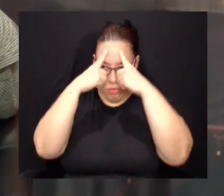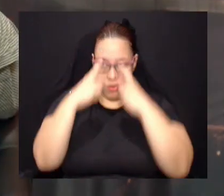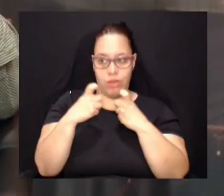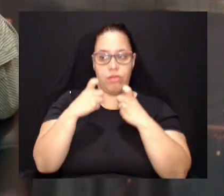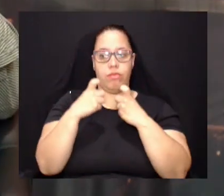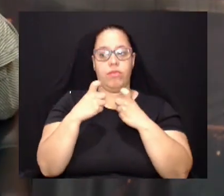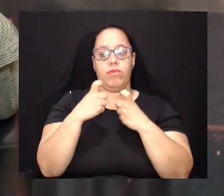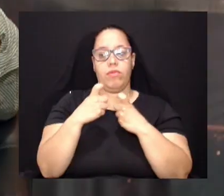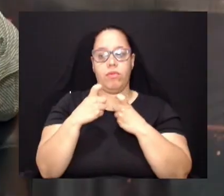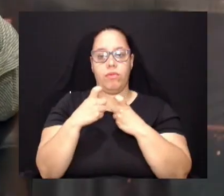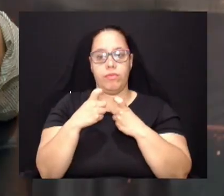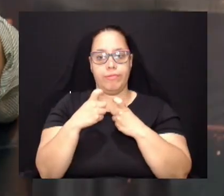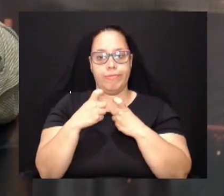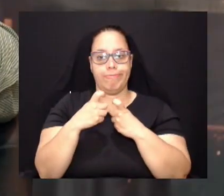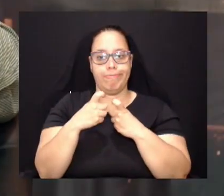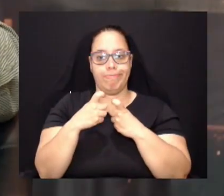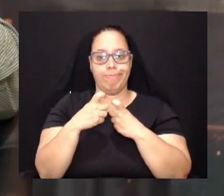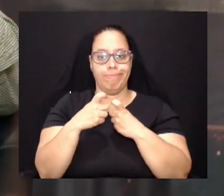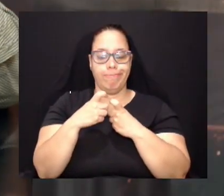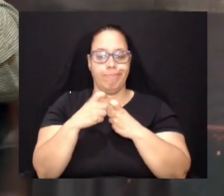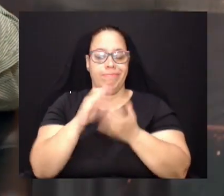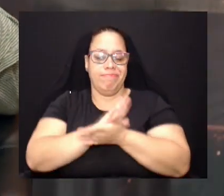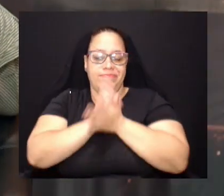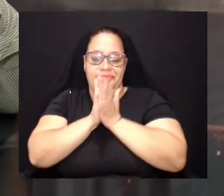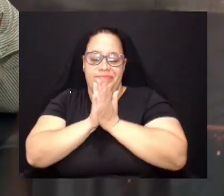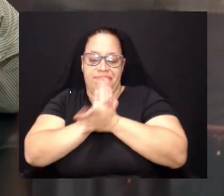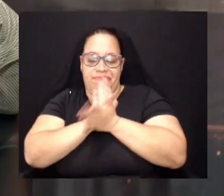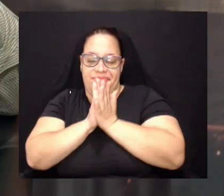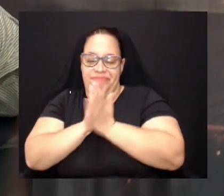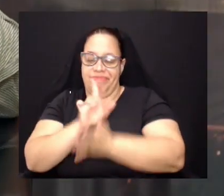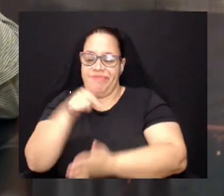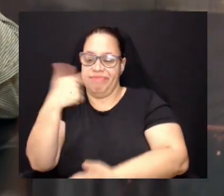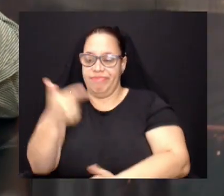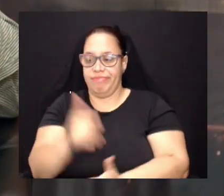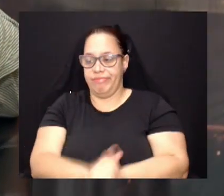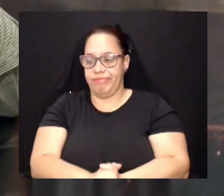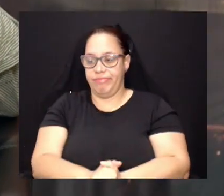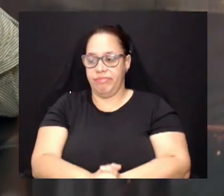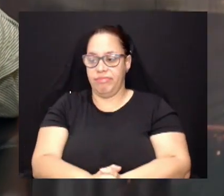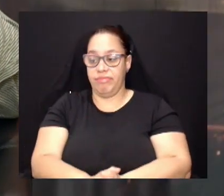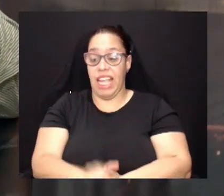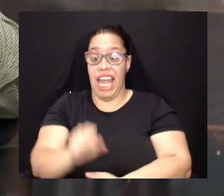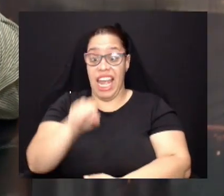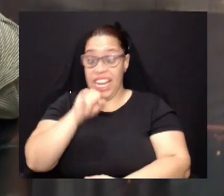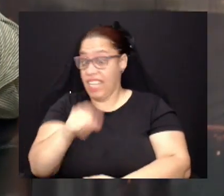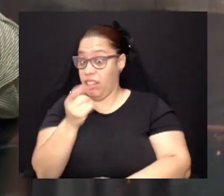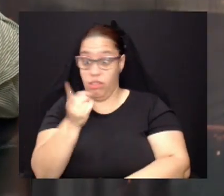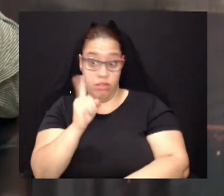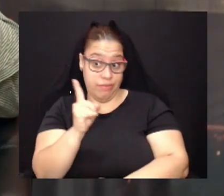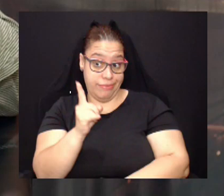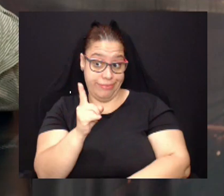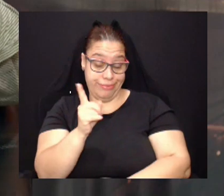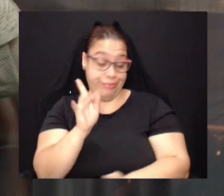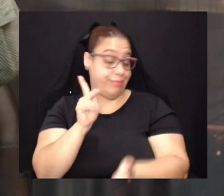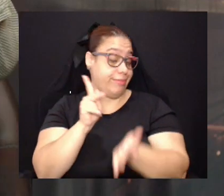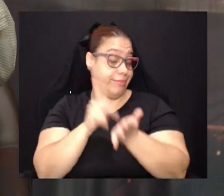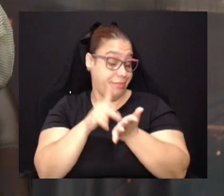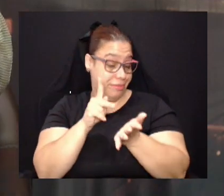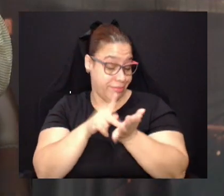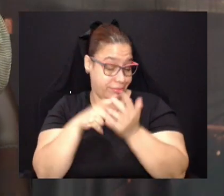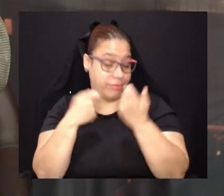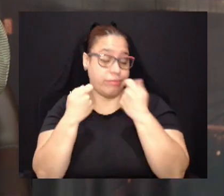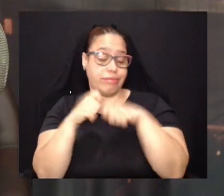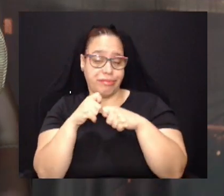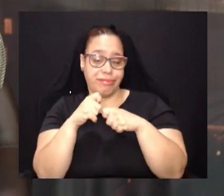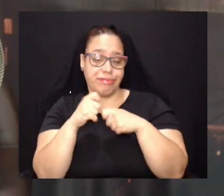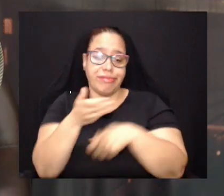o destratamento do outro, né? Então, assim, se eu não considerar a minha real necessidade, eu vou estar